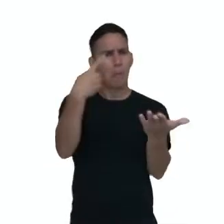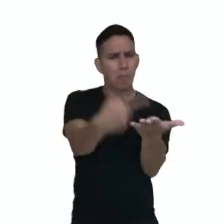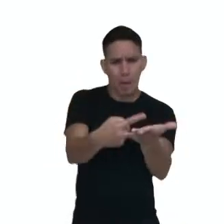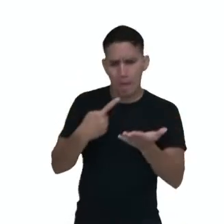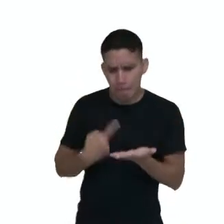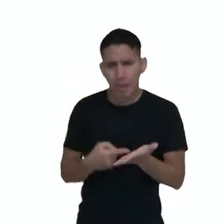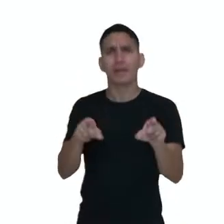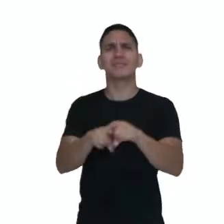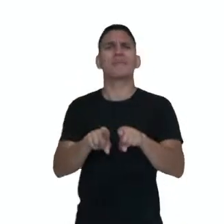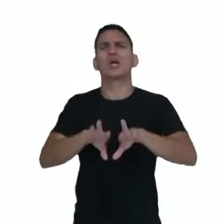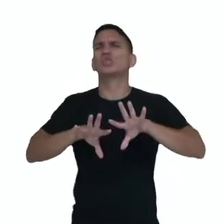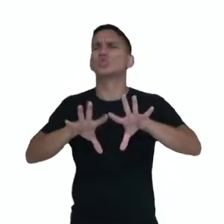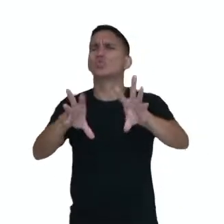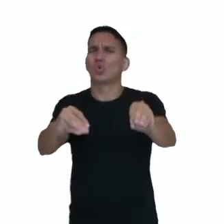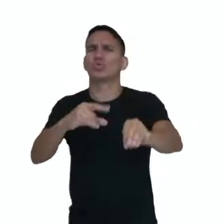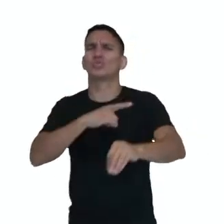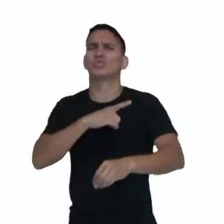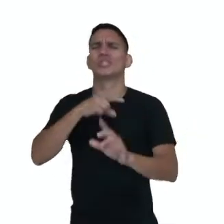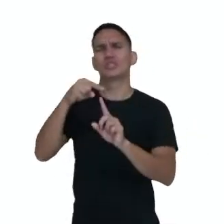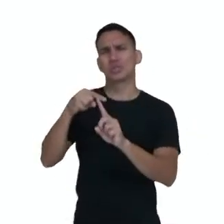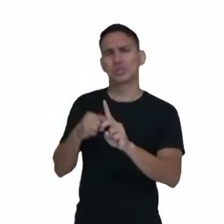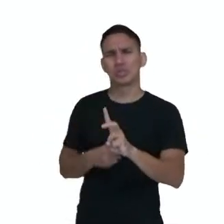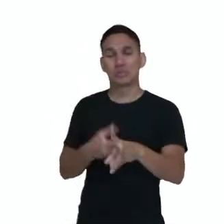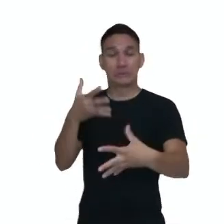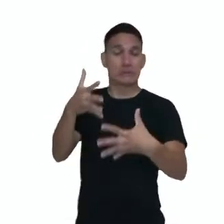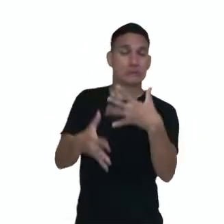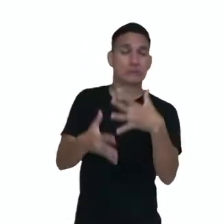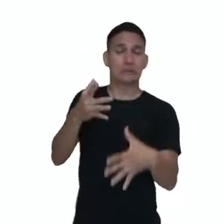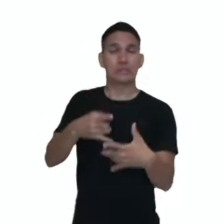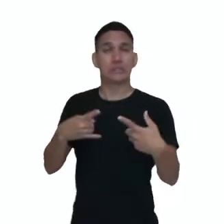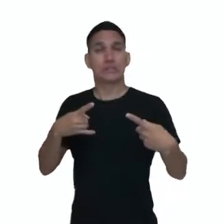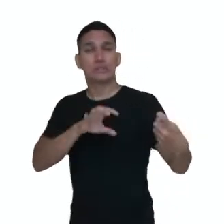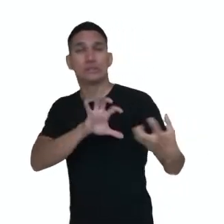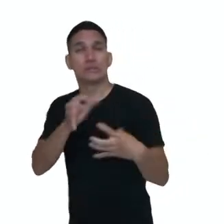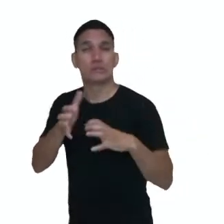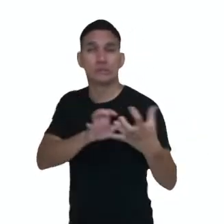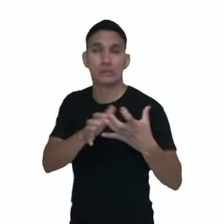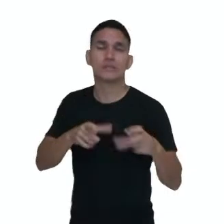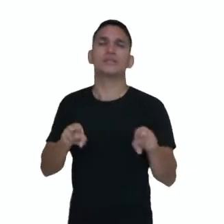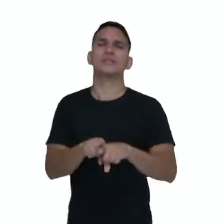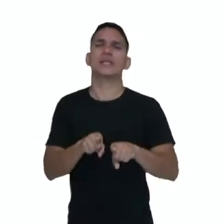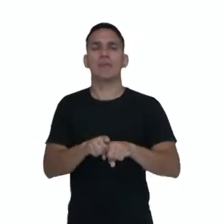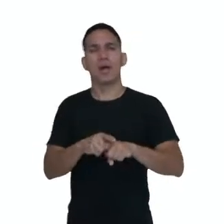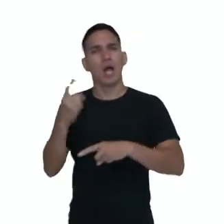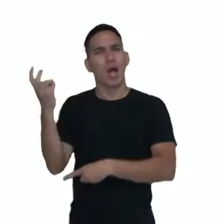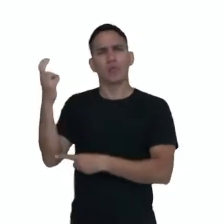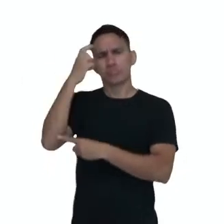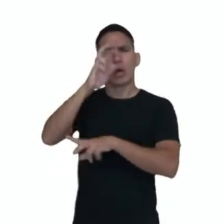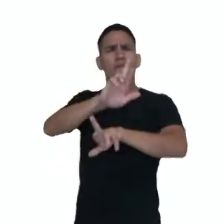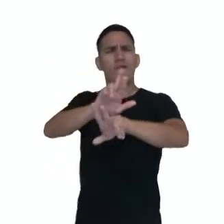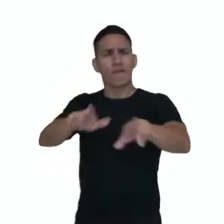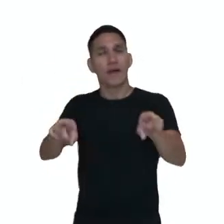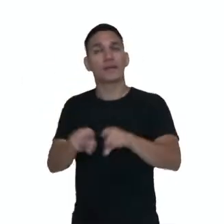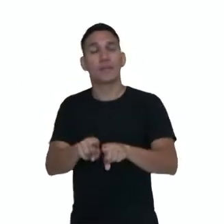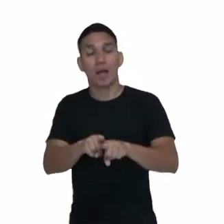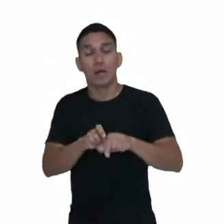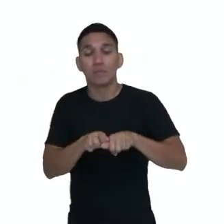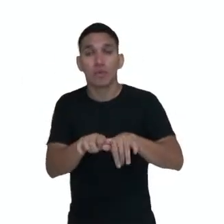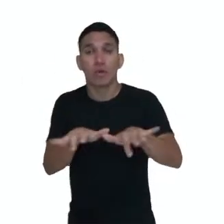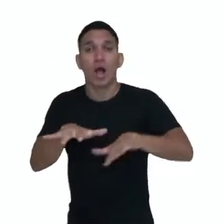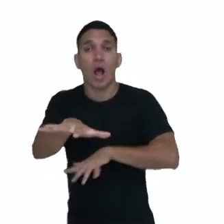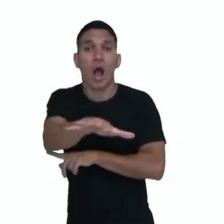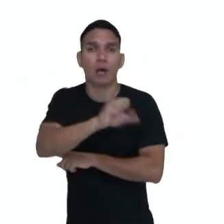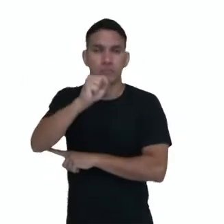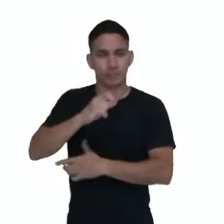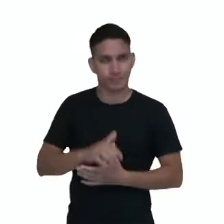espécie de conflito entre países, né? Culturas e disputas territoriais. Então, isso envolve então o conceito de geopolítica e